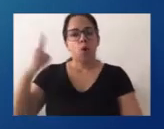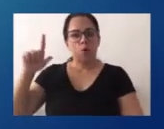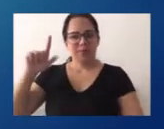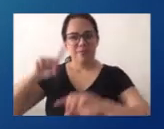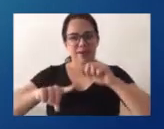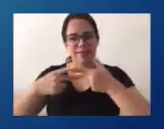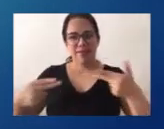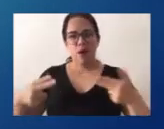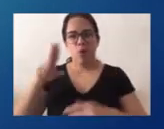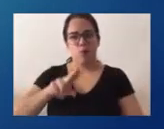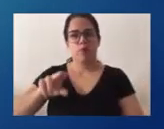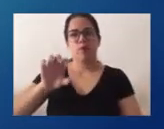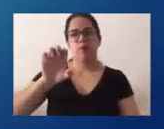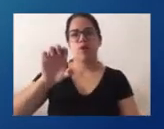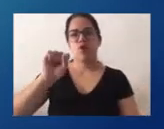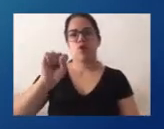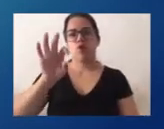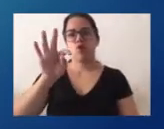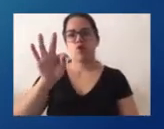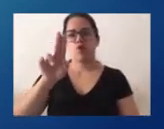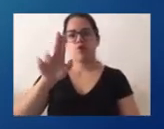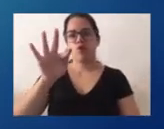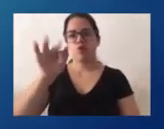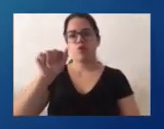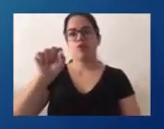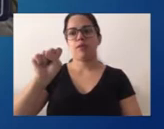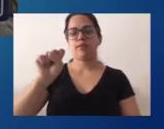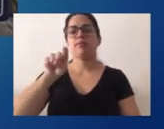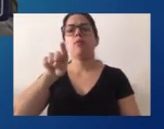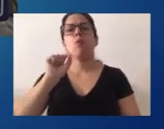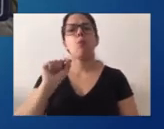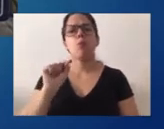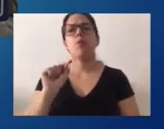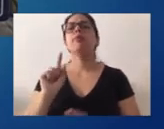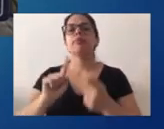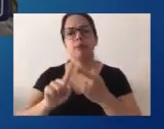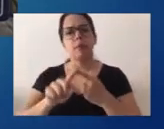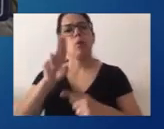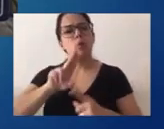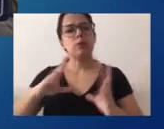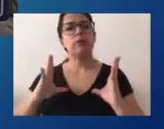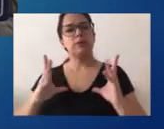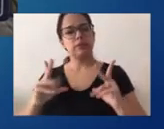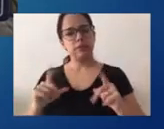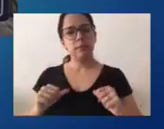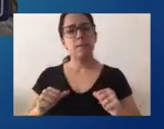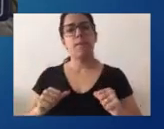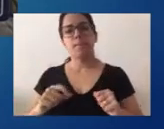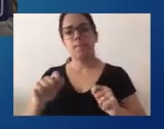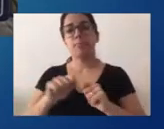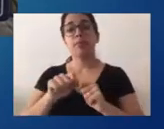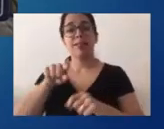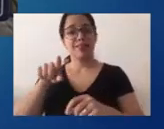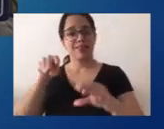Outro equipamento usado para esterilização são as estufas, né? Então, isso aqui é uma estufa para esterilização e secagem. Então, tanto a autoclave como a